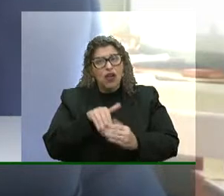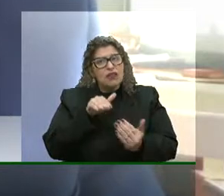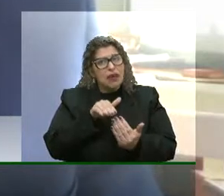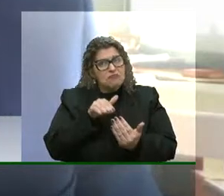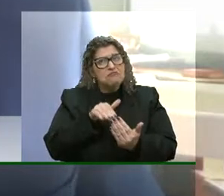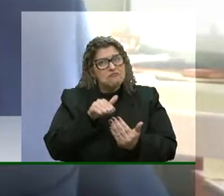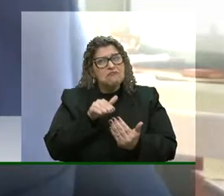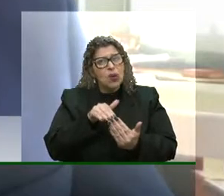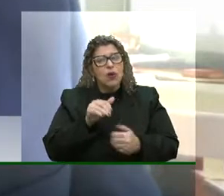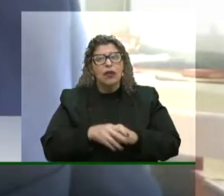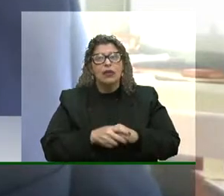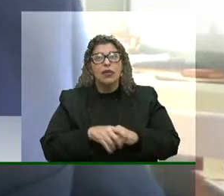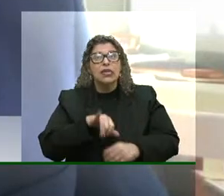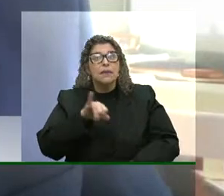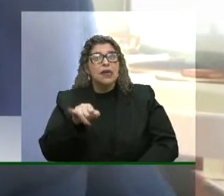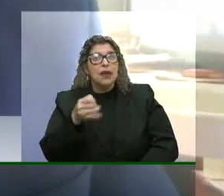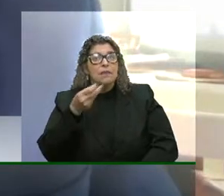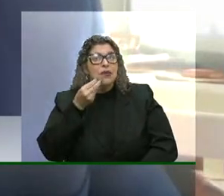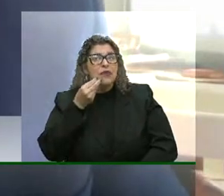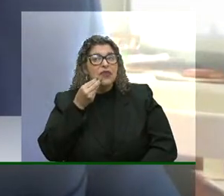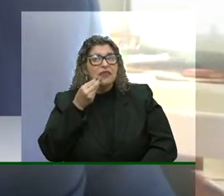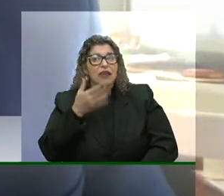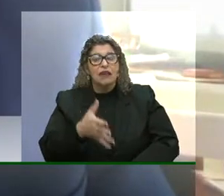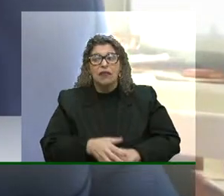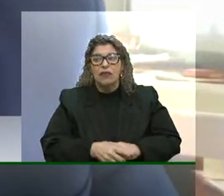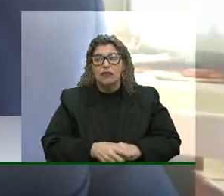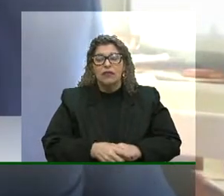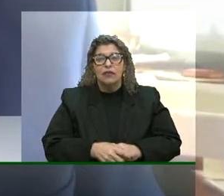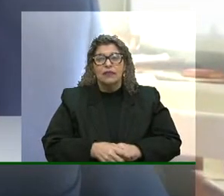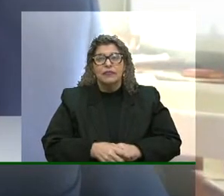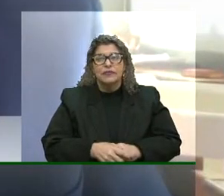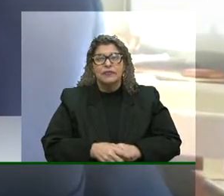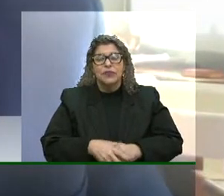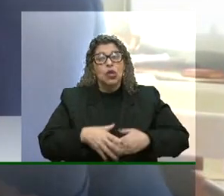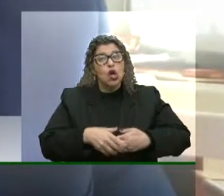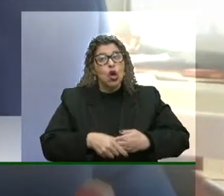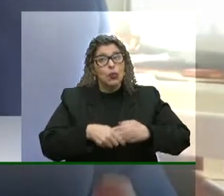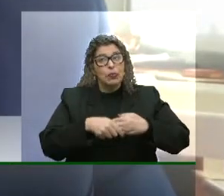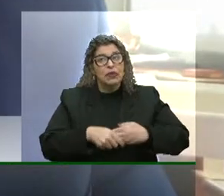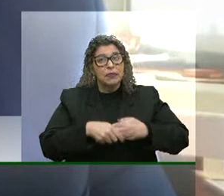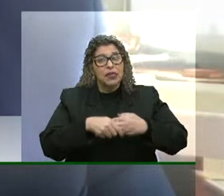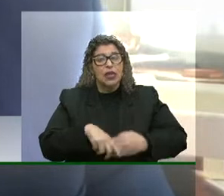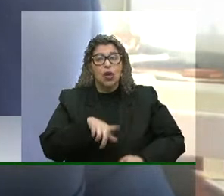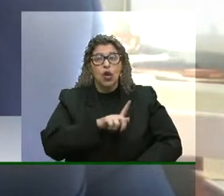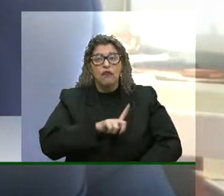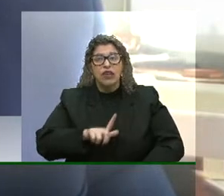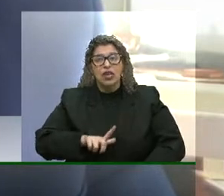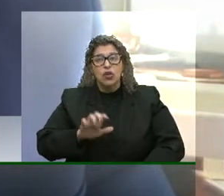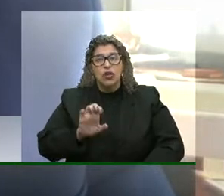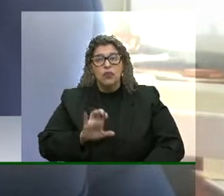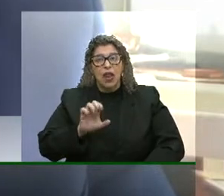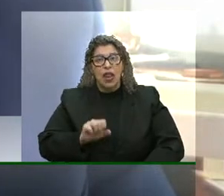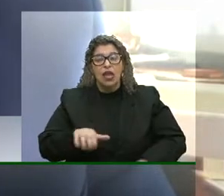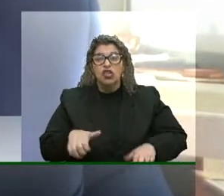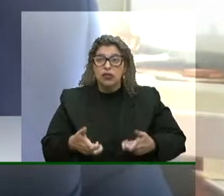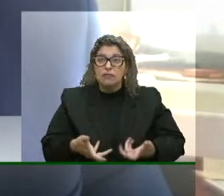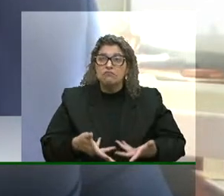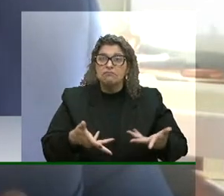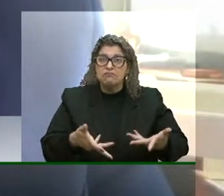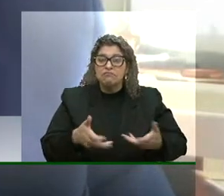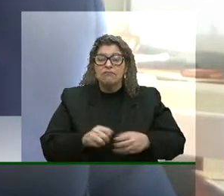favoravelmente. Queria aproveitar também nessa esteira para cumprimentar o nosso governador Eduardo Leite pela iniciativa